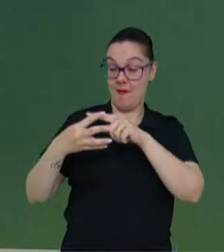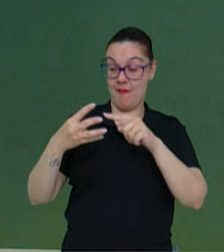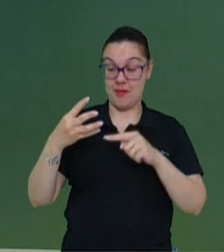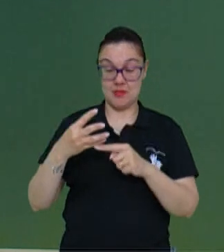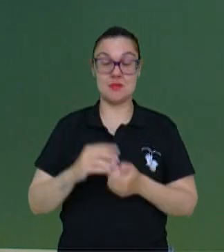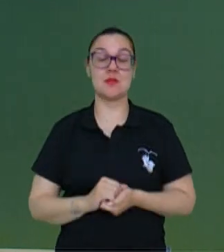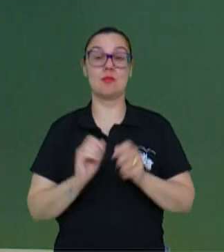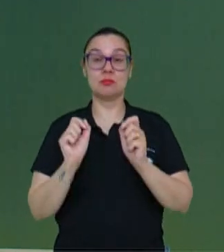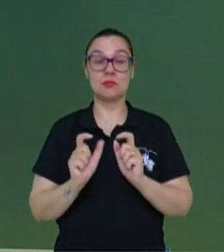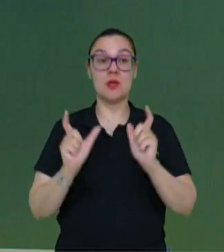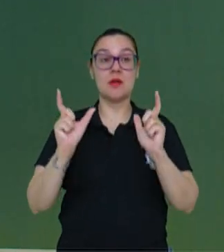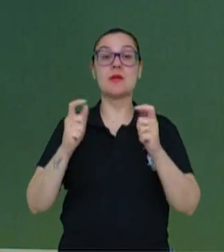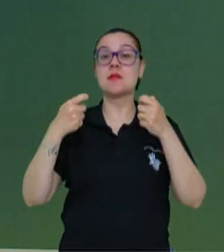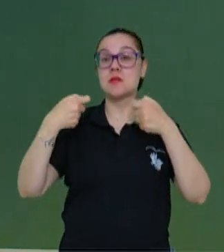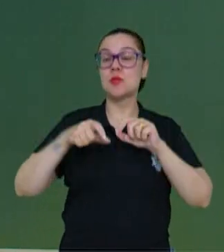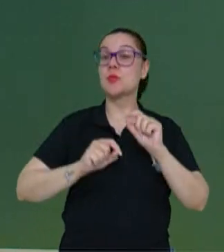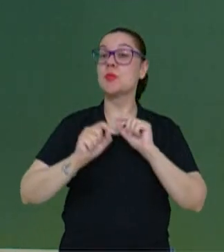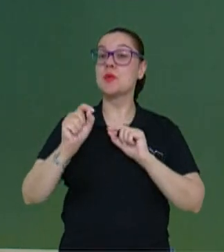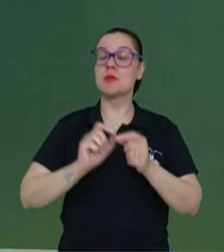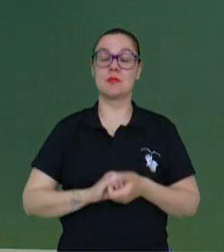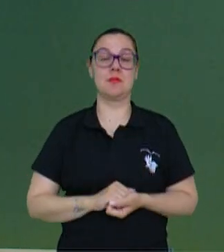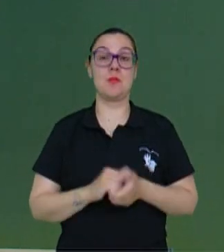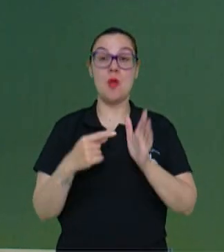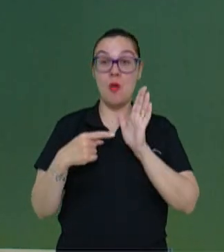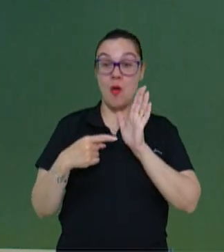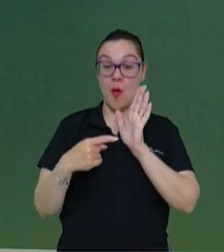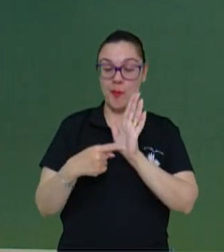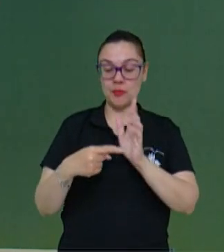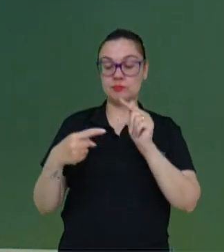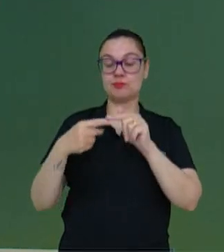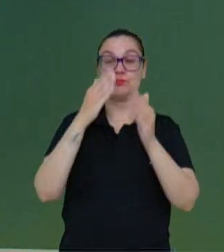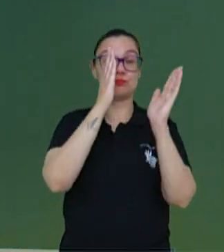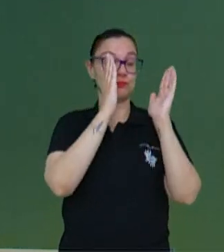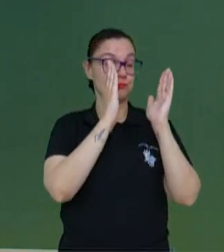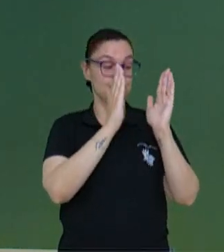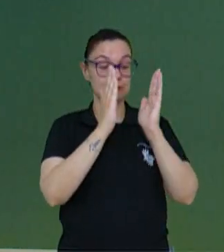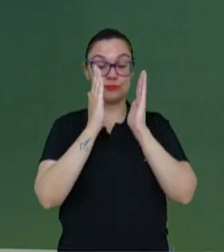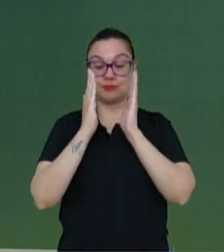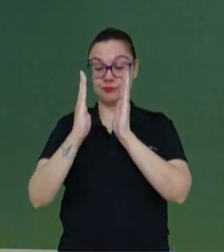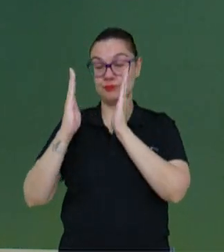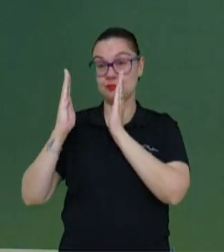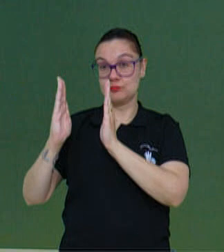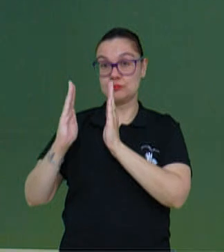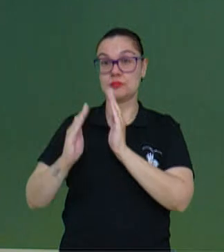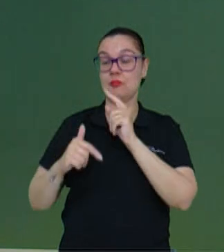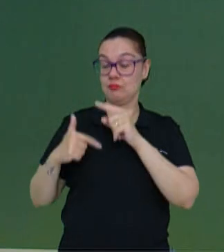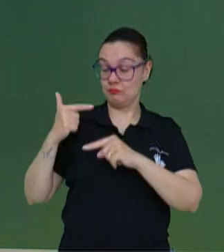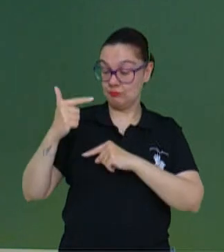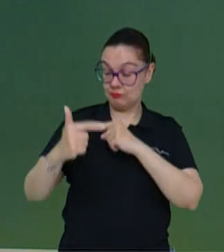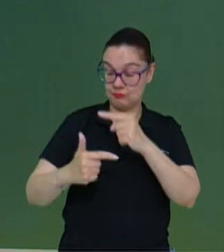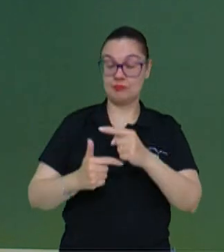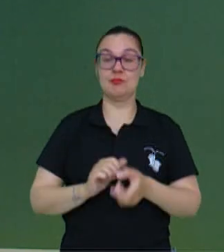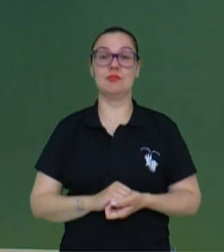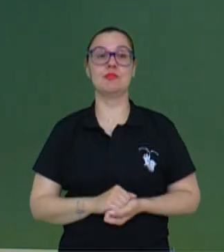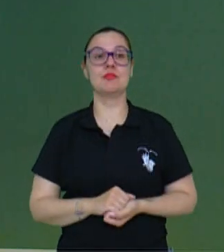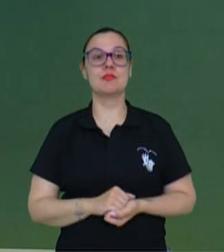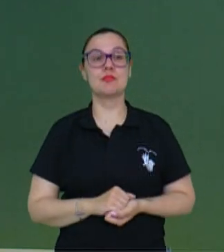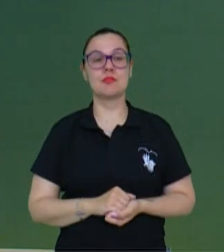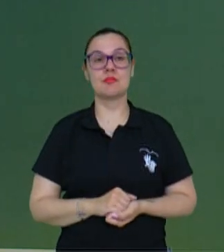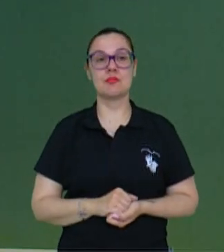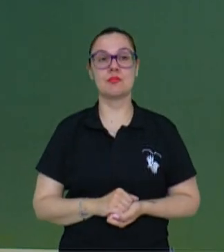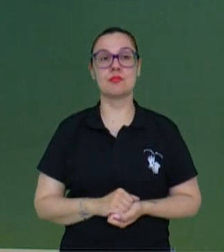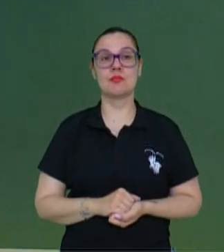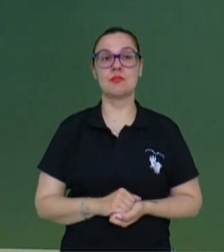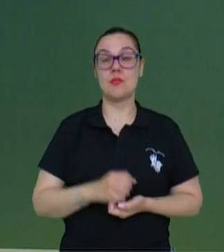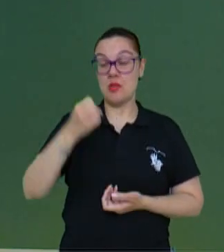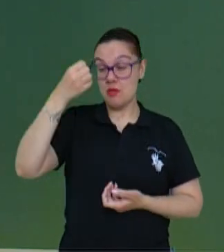palavras destacadas servem para marcar distintas etapas do desenvolvimento de uma sequência ou